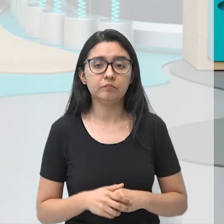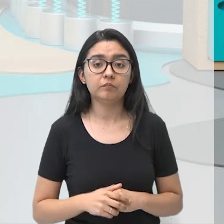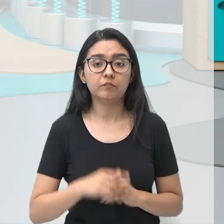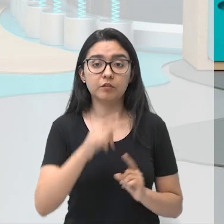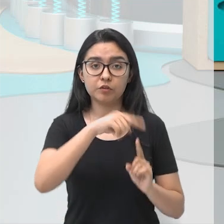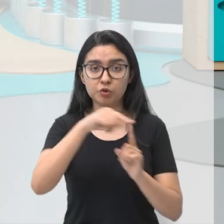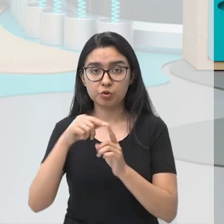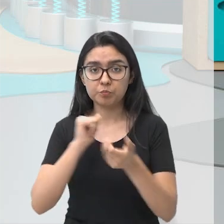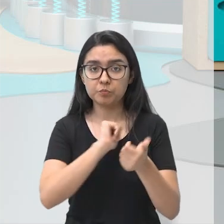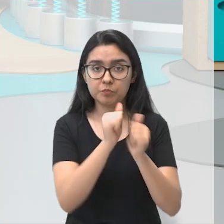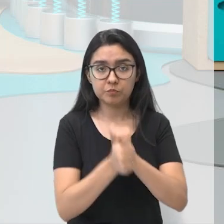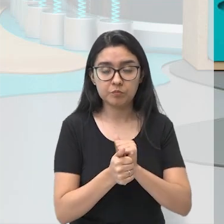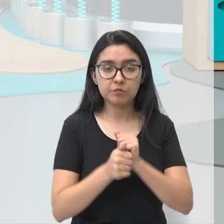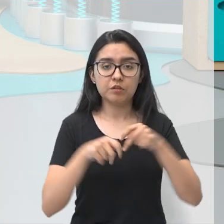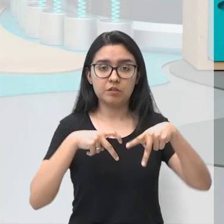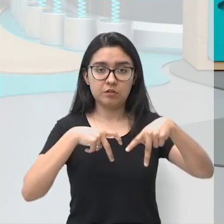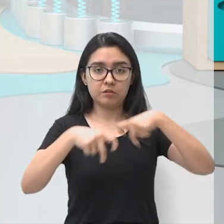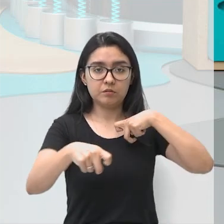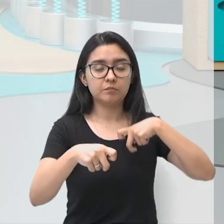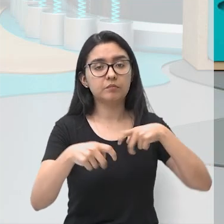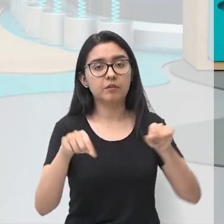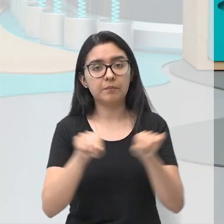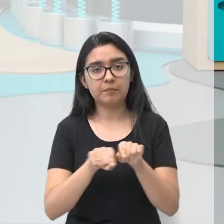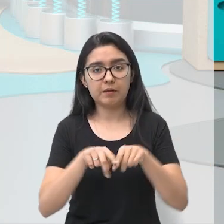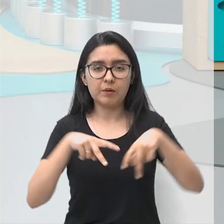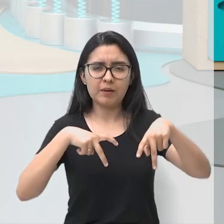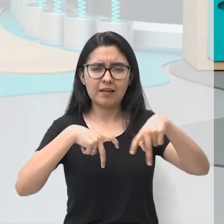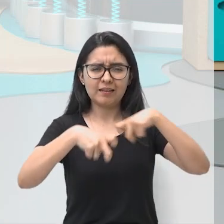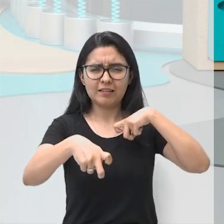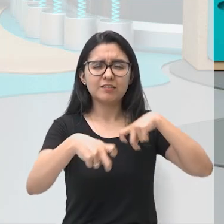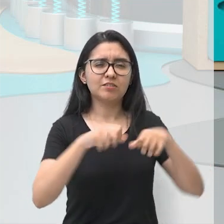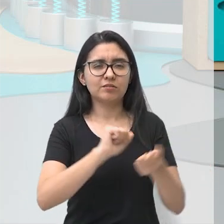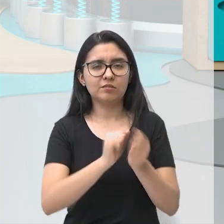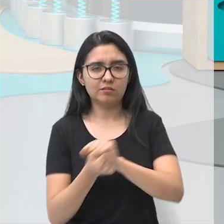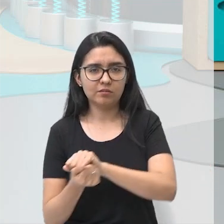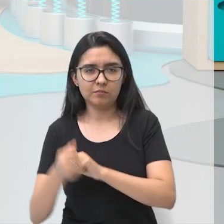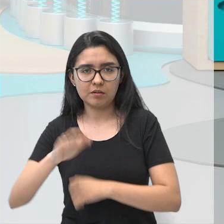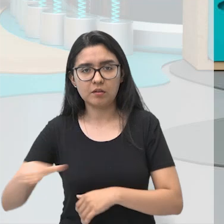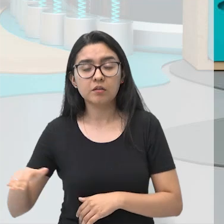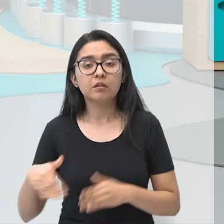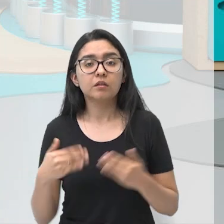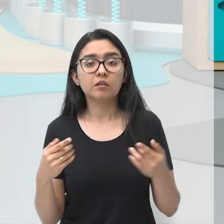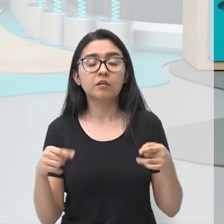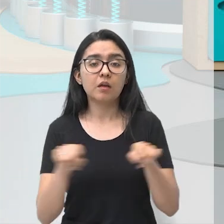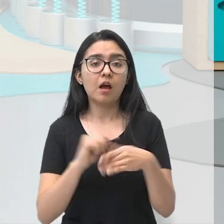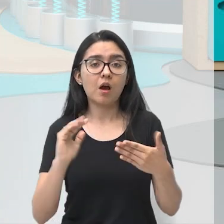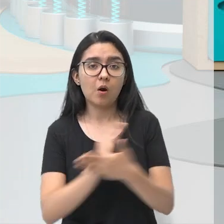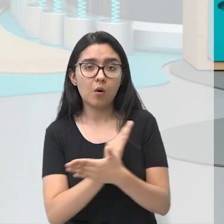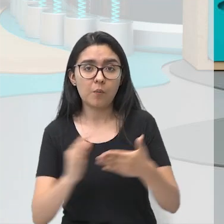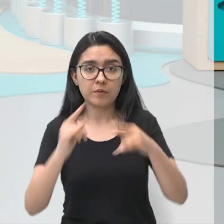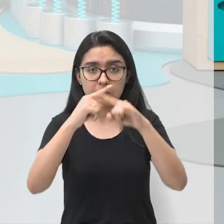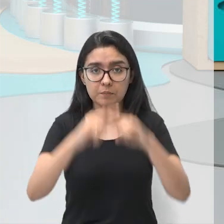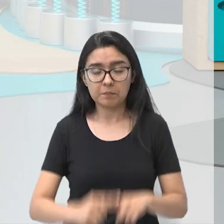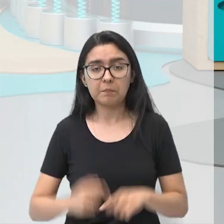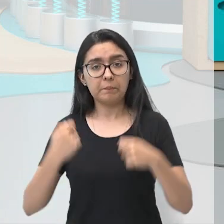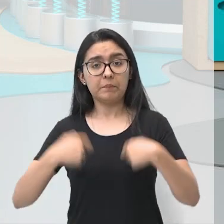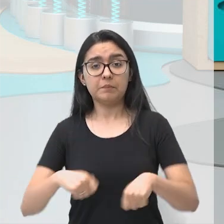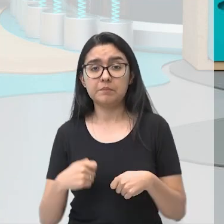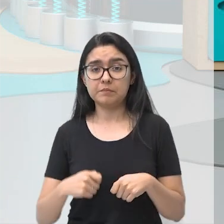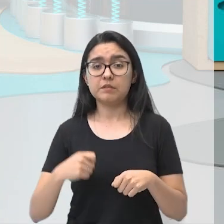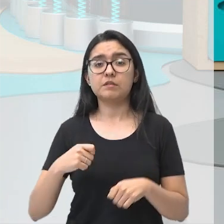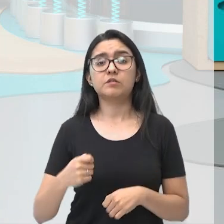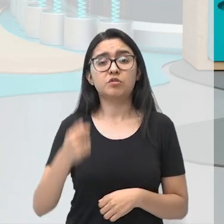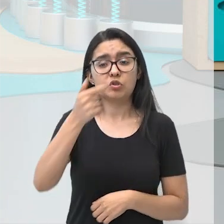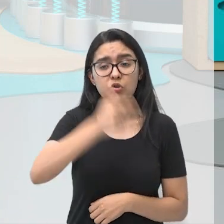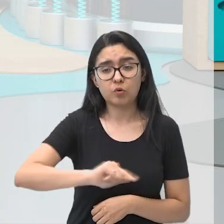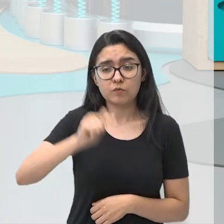modalidades do atletismo ou mini-atletismo, pois algumas provas, né, nós precisamos competir ali várias vezes